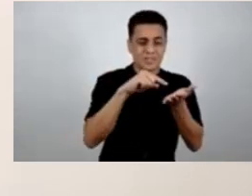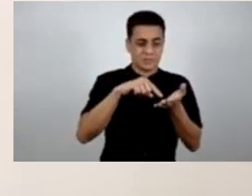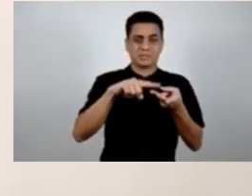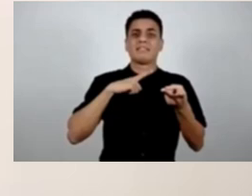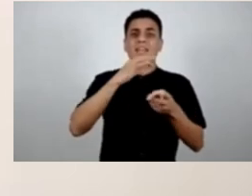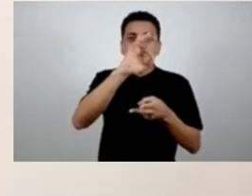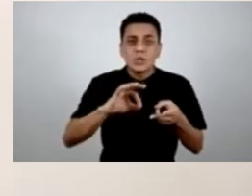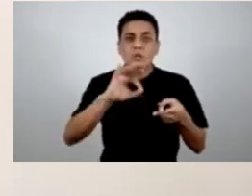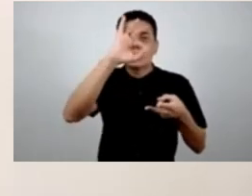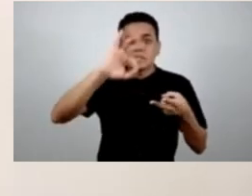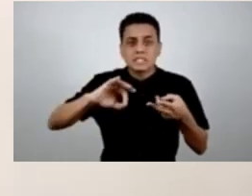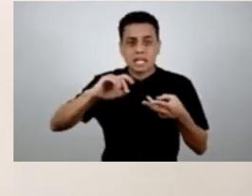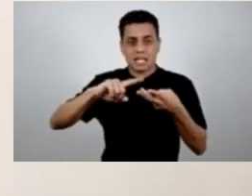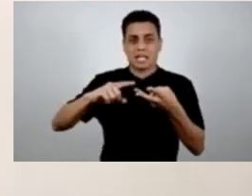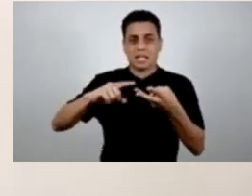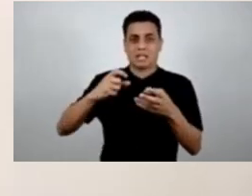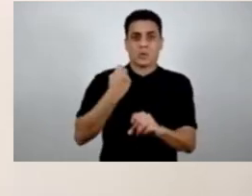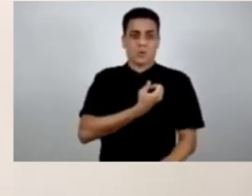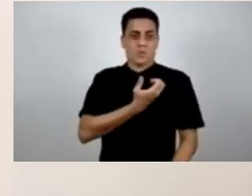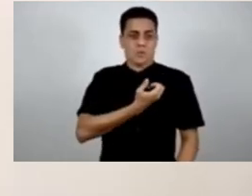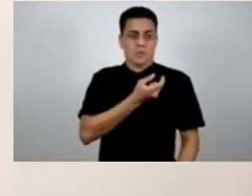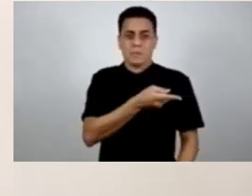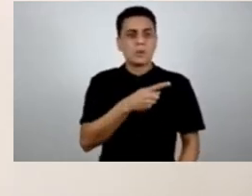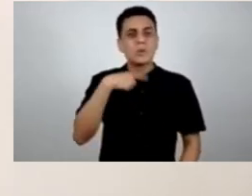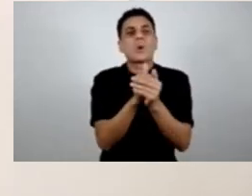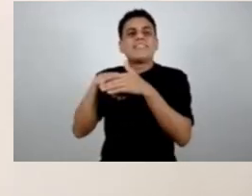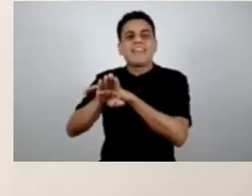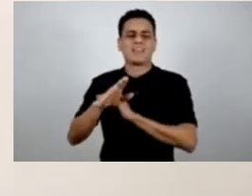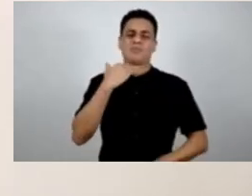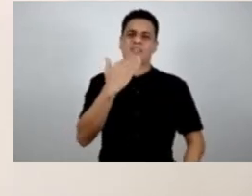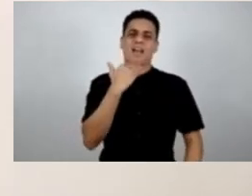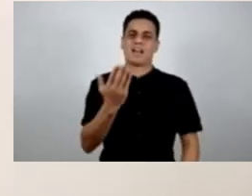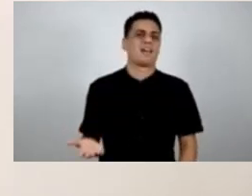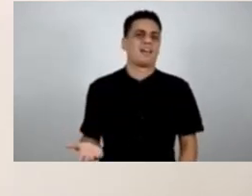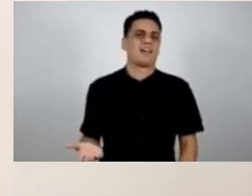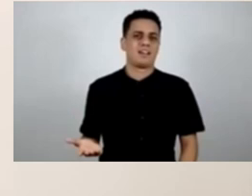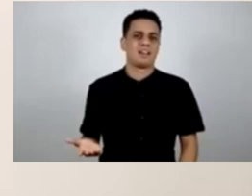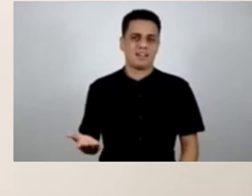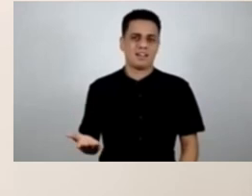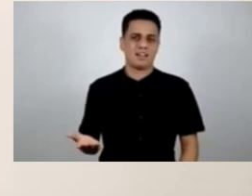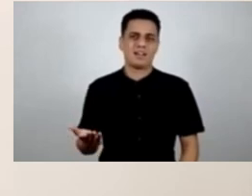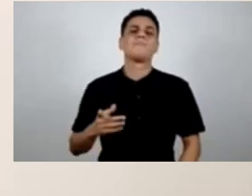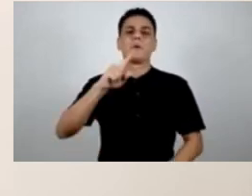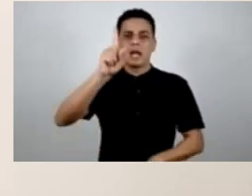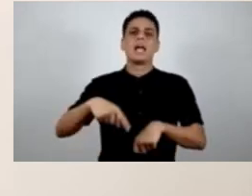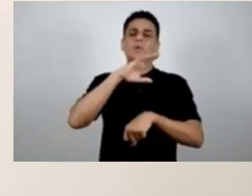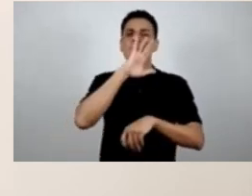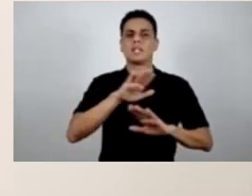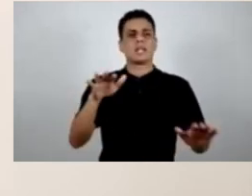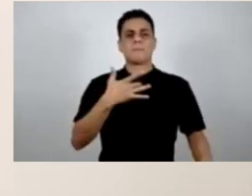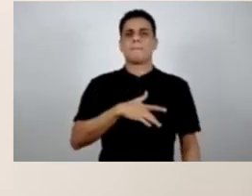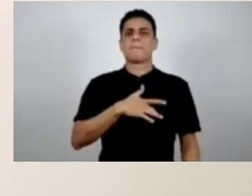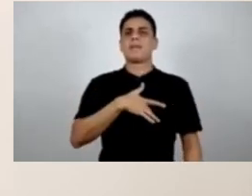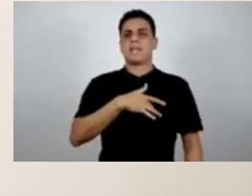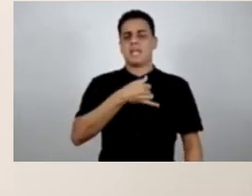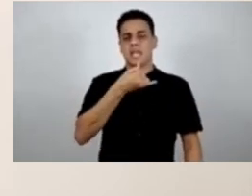Tem satélites, não dá para a gente esconder. Então, realmente, é um momento muito ruim. Uma pena, porque